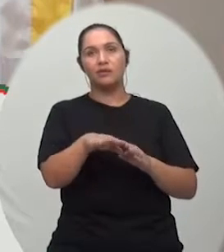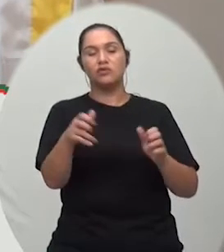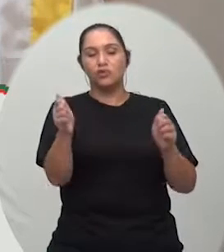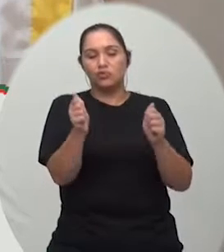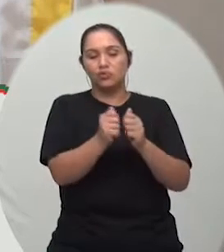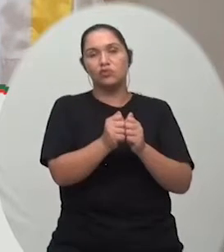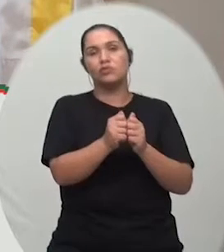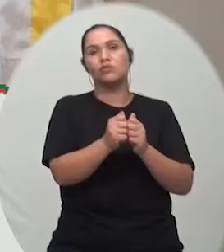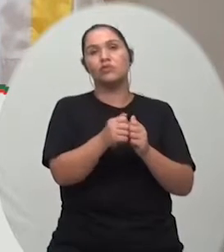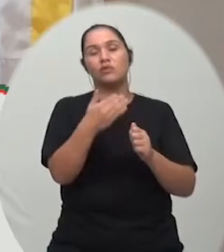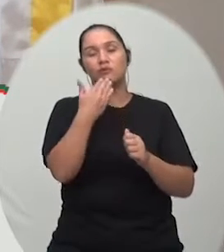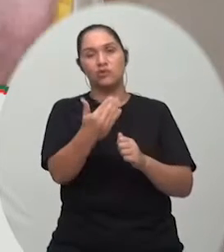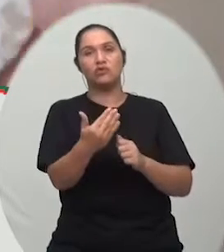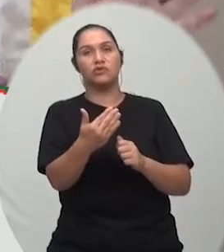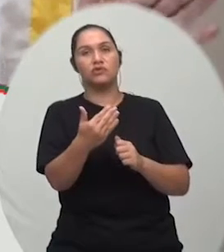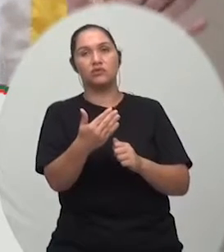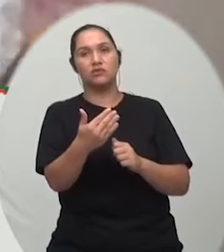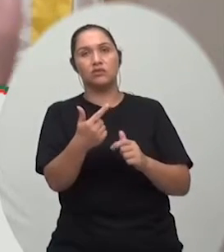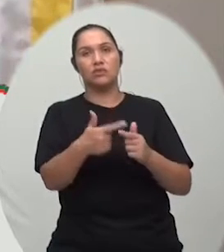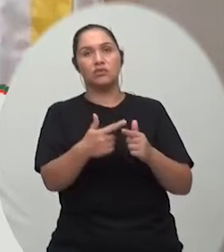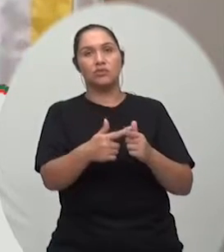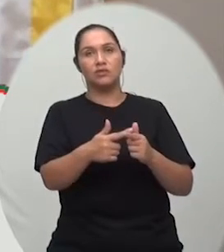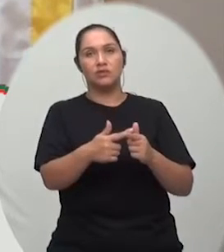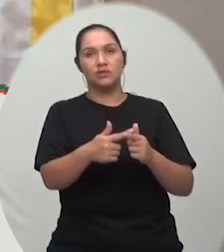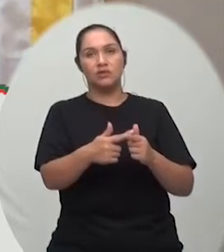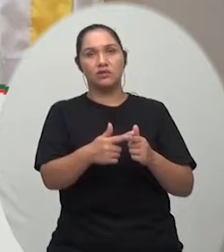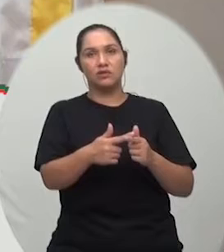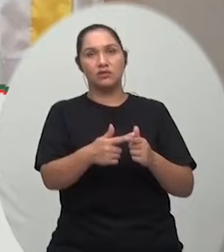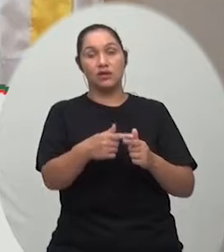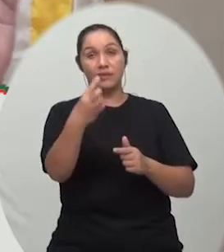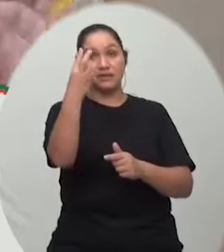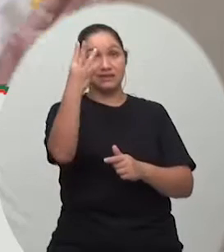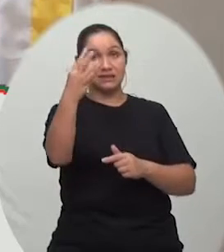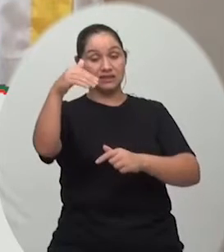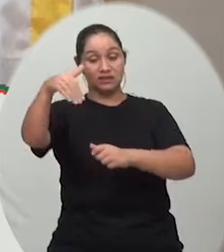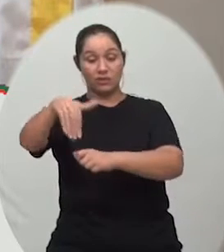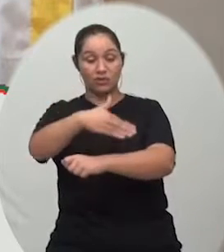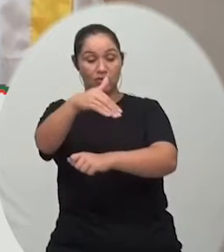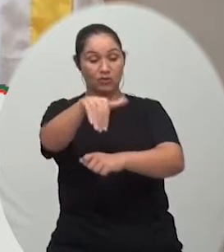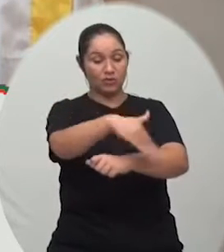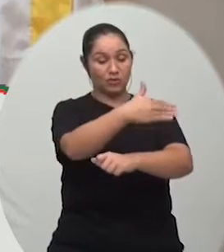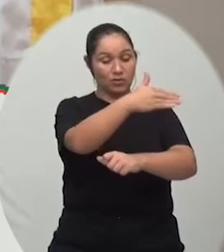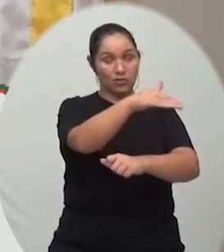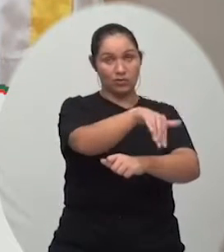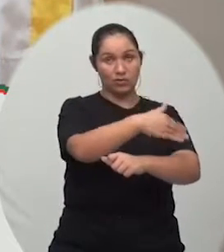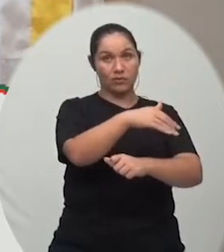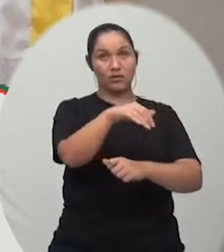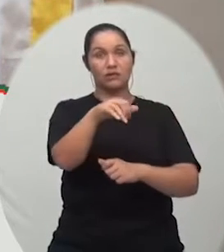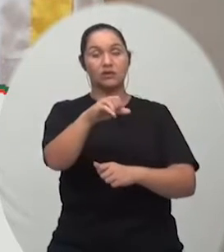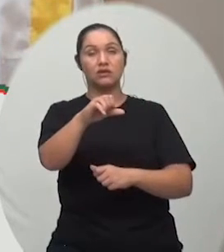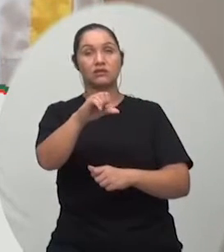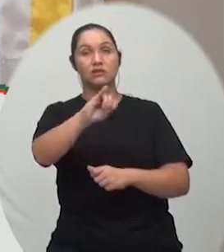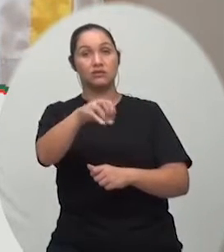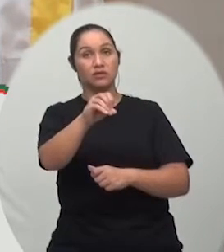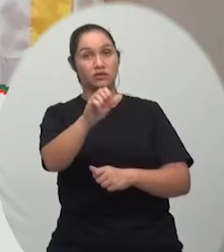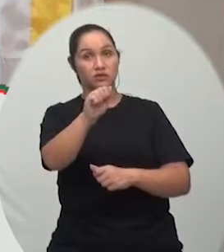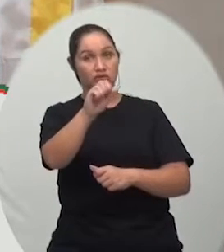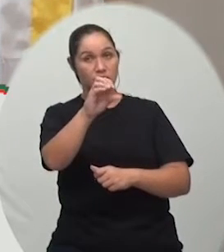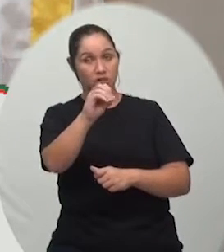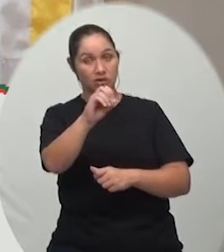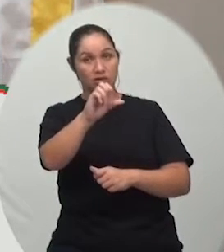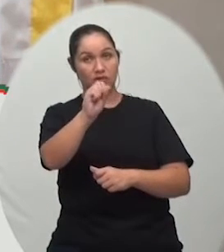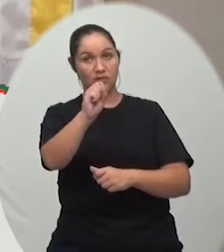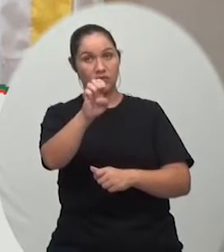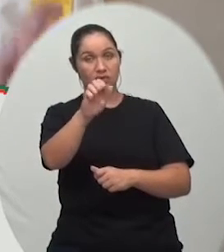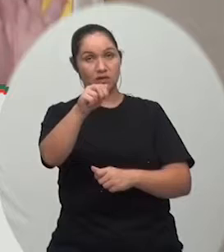prefeitura... são 3 pistas aqui na João Sequinel, que faça uma duela passando por baixo da Júlio Gaidzinski, para a